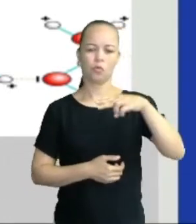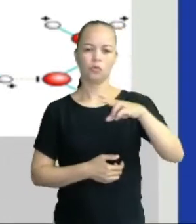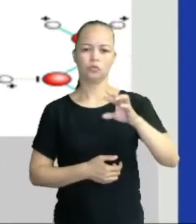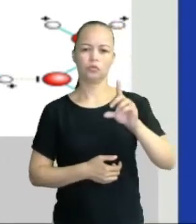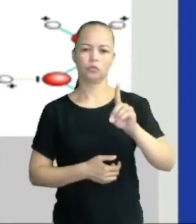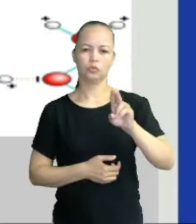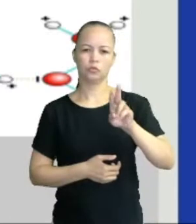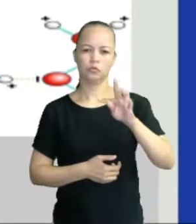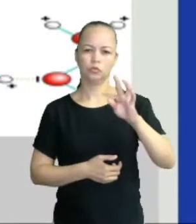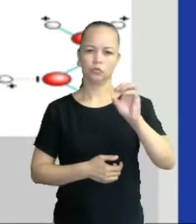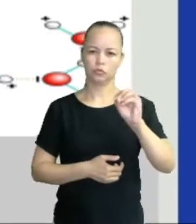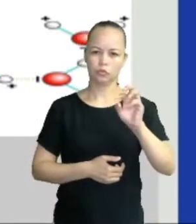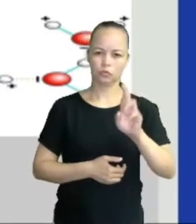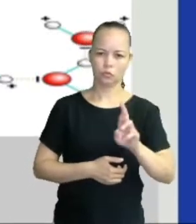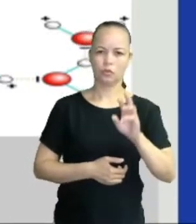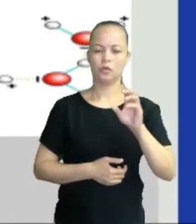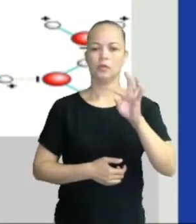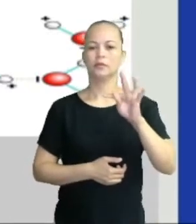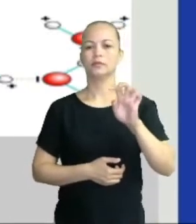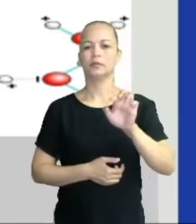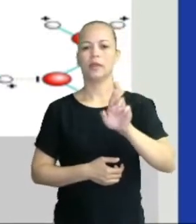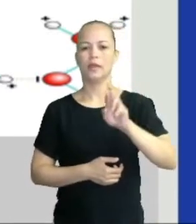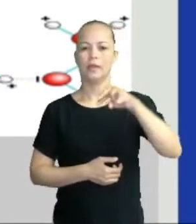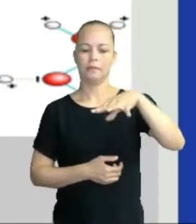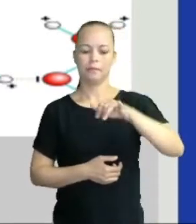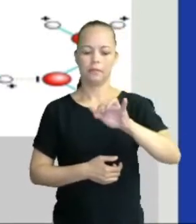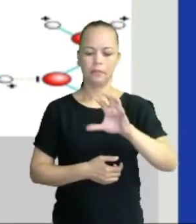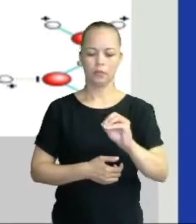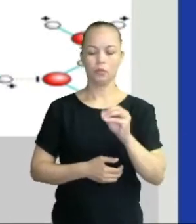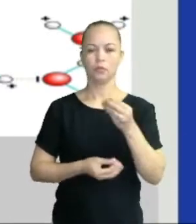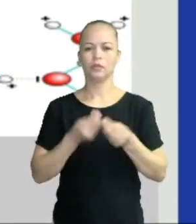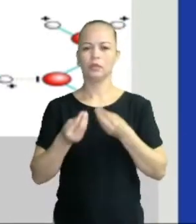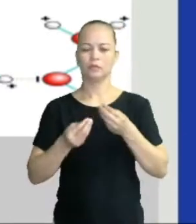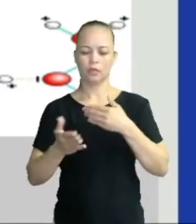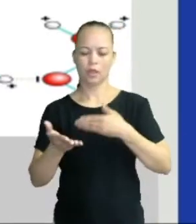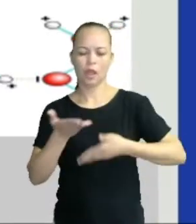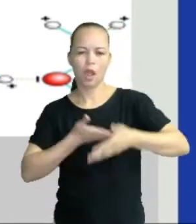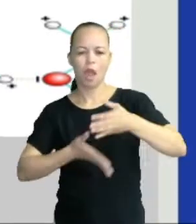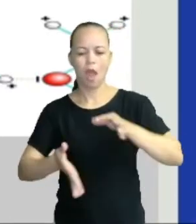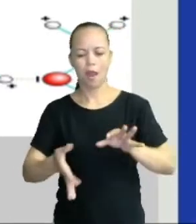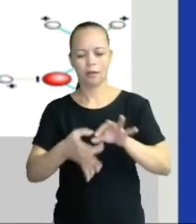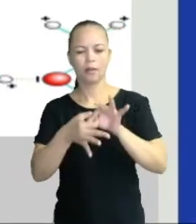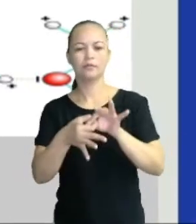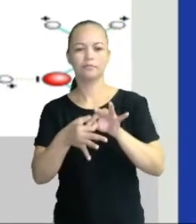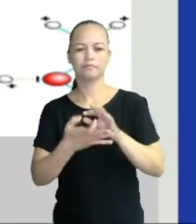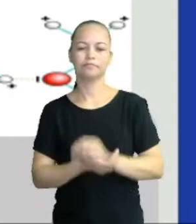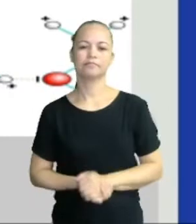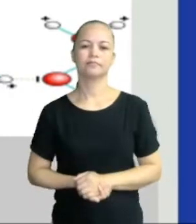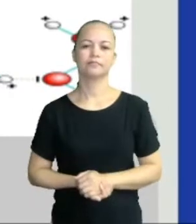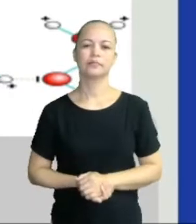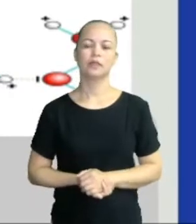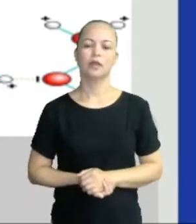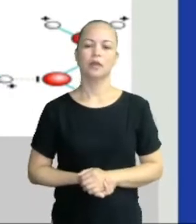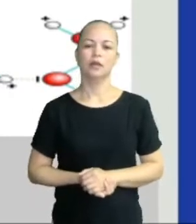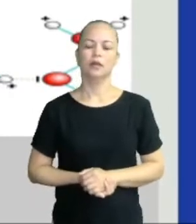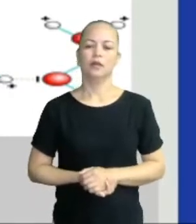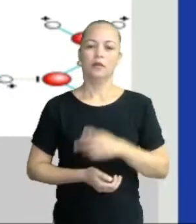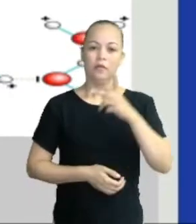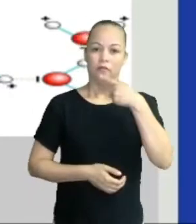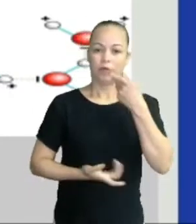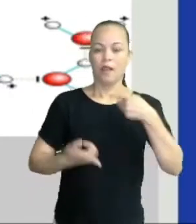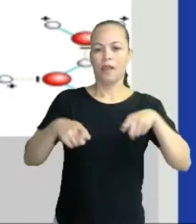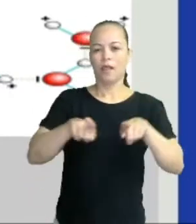estar devidamente agregado e misturado nessas informações. E aí, a gente vai falar agora um pouquinho também, e